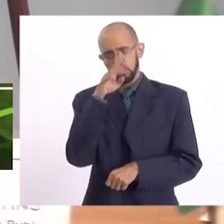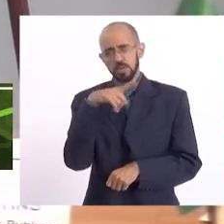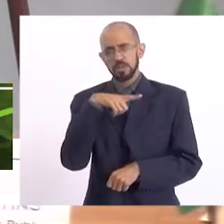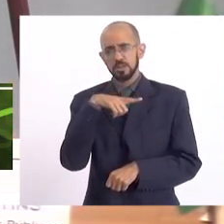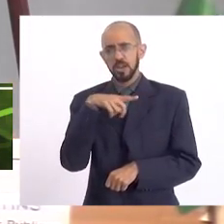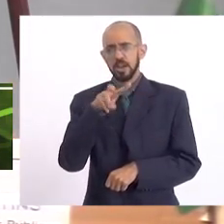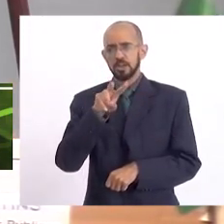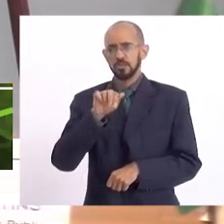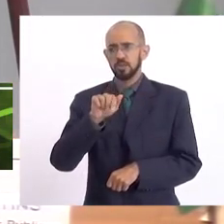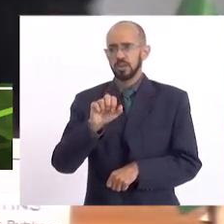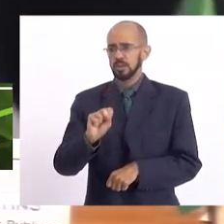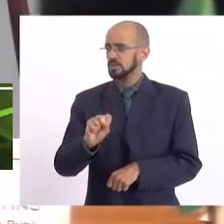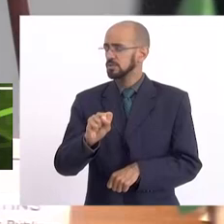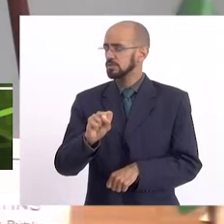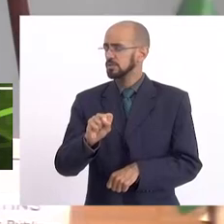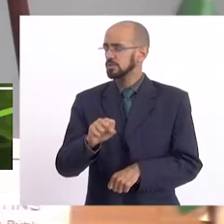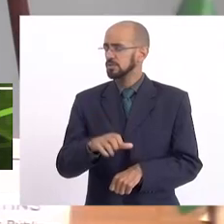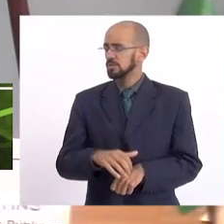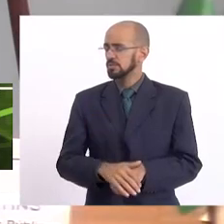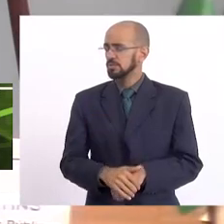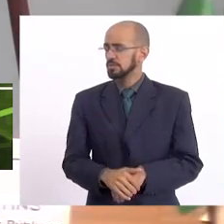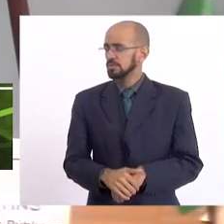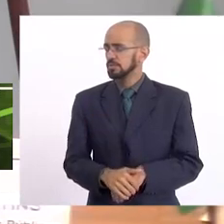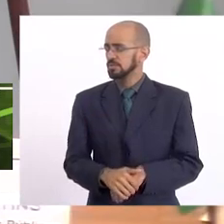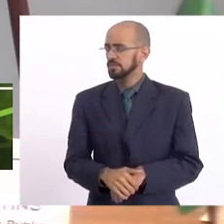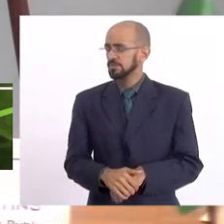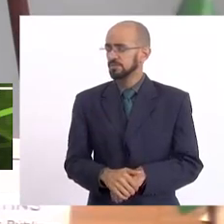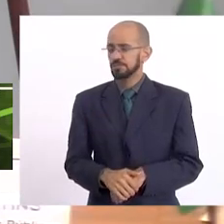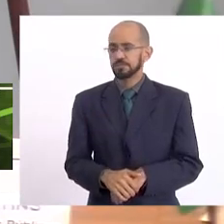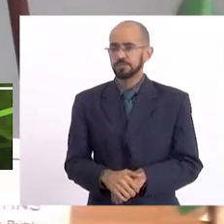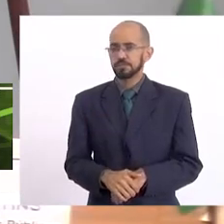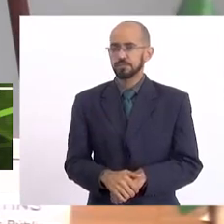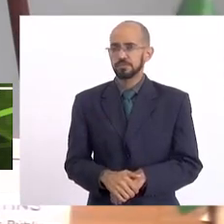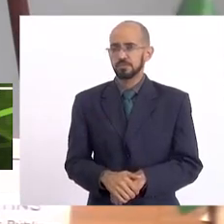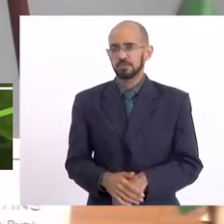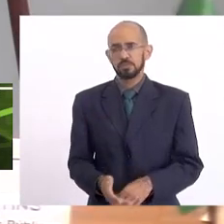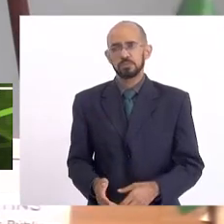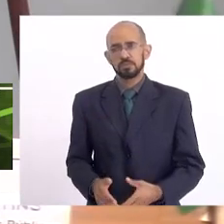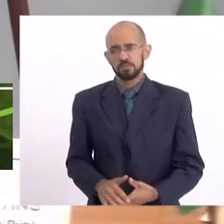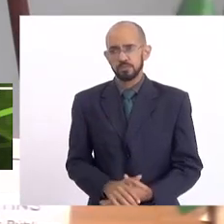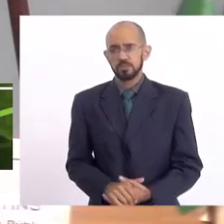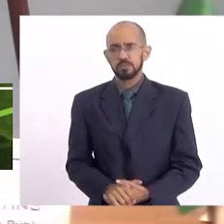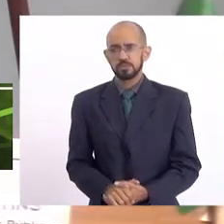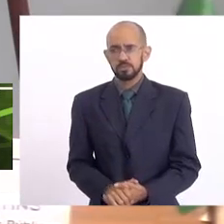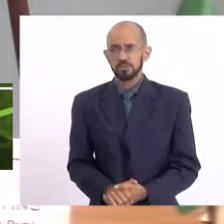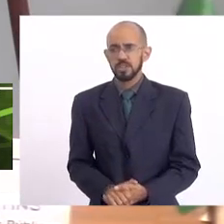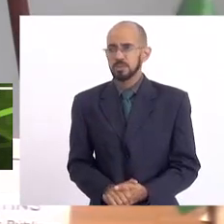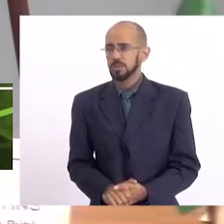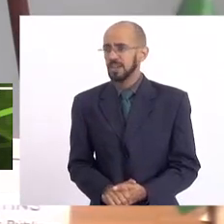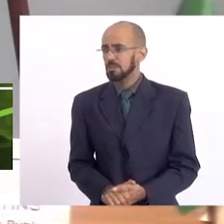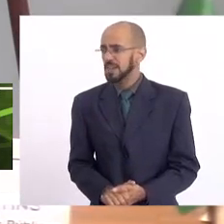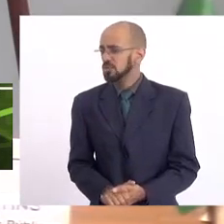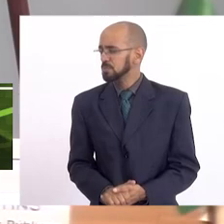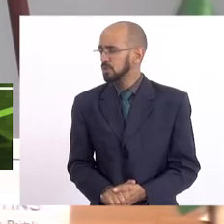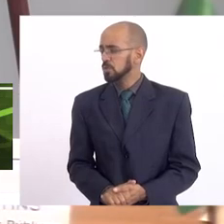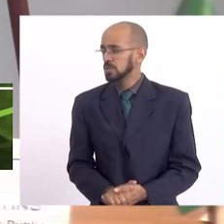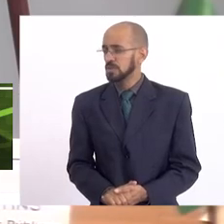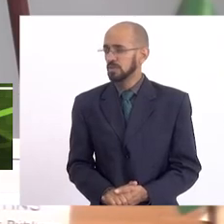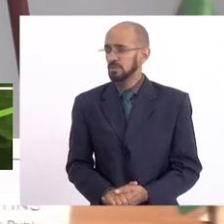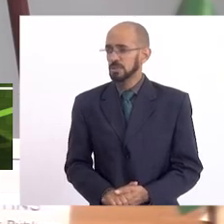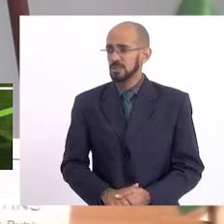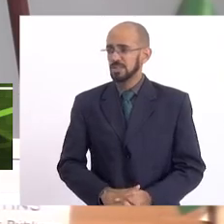ali. Desde o início do ano, a gente encaminhou, tivemos na Procuradoria do Estado, com o procurador, com o